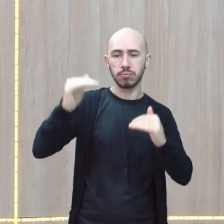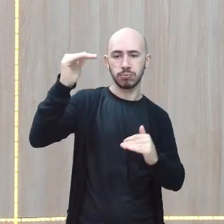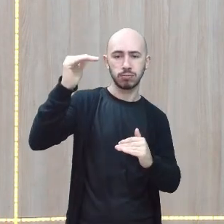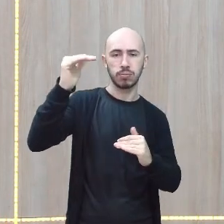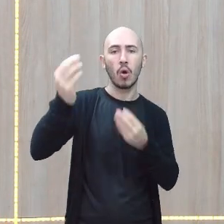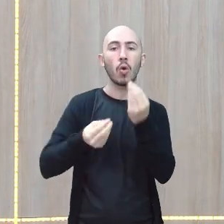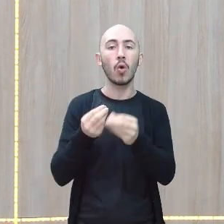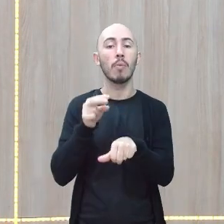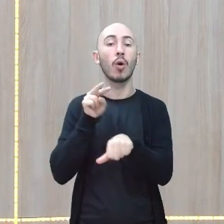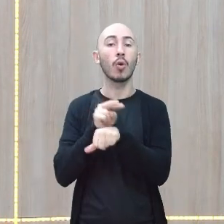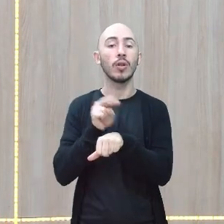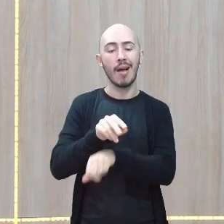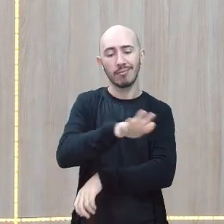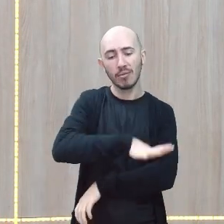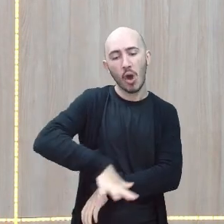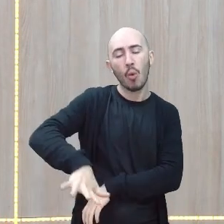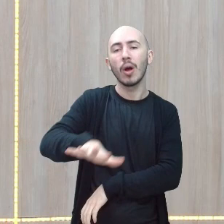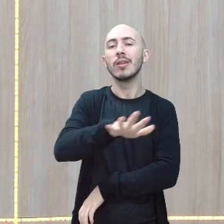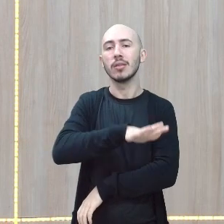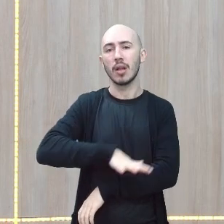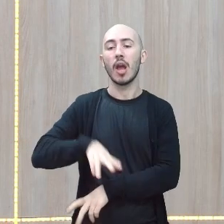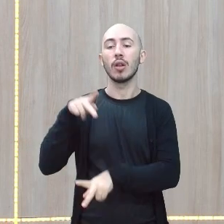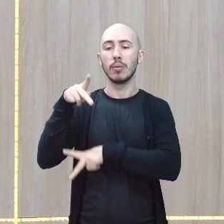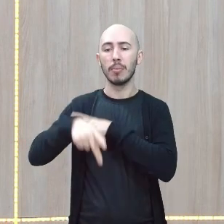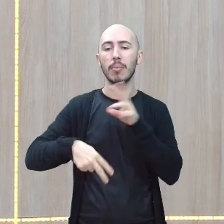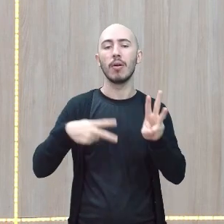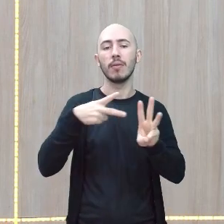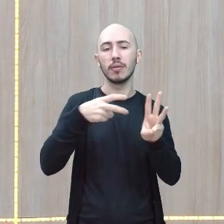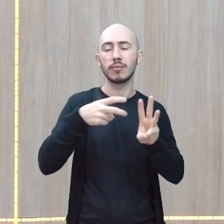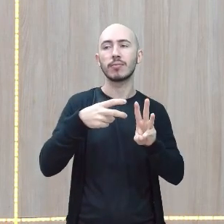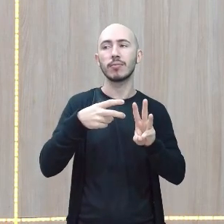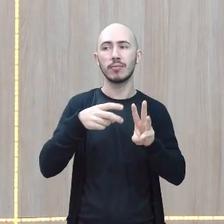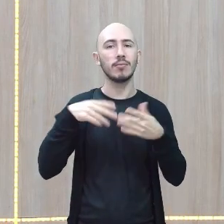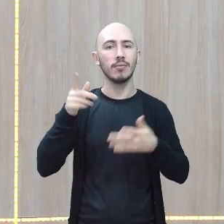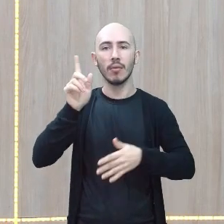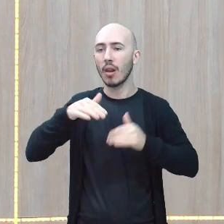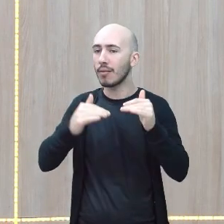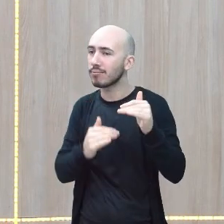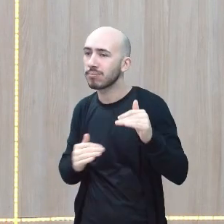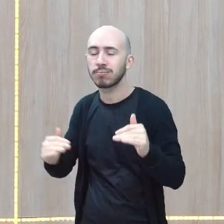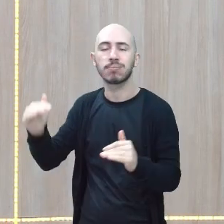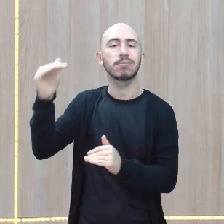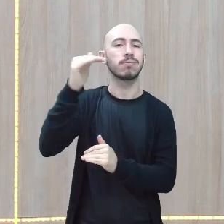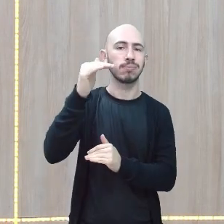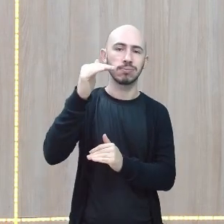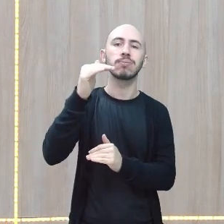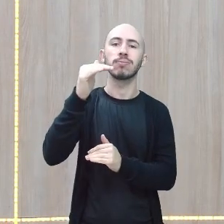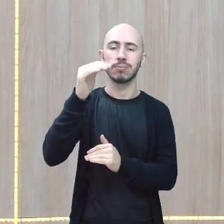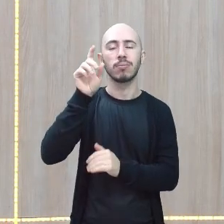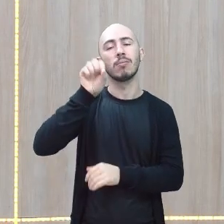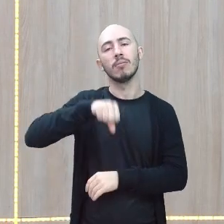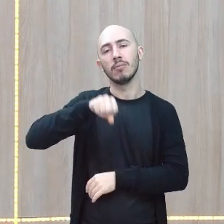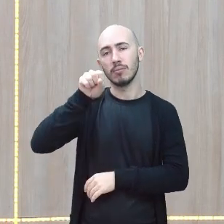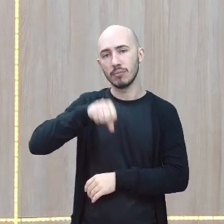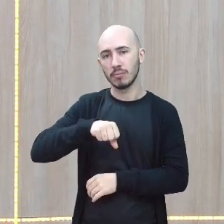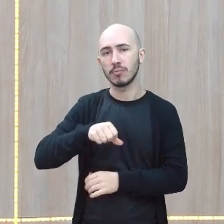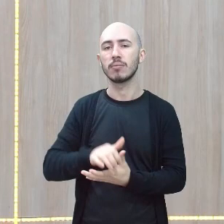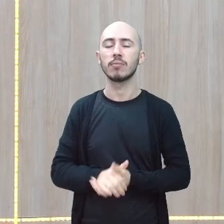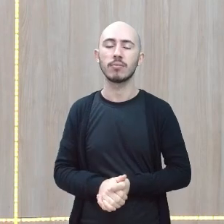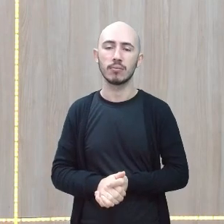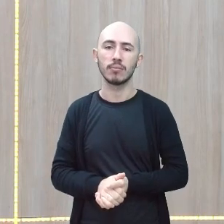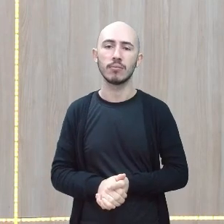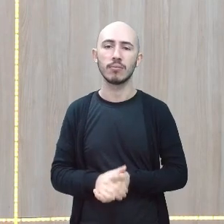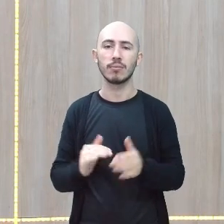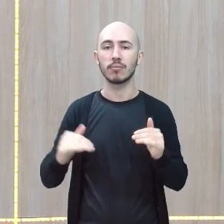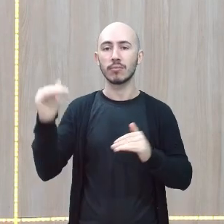de cuidado com a terra, né, desses povos indígenas, ela seria em muito, né, que moralmente, digamos assim, superior